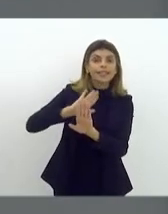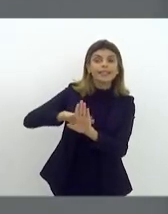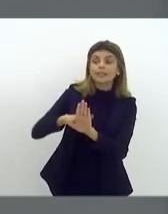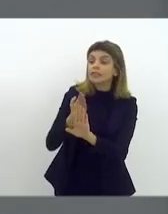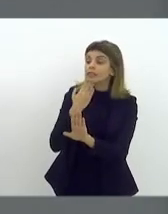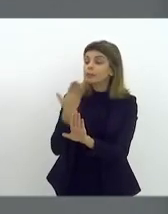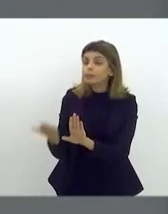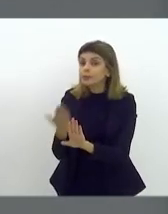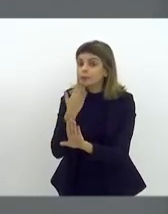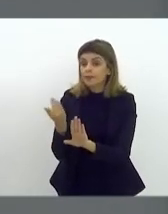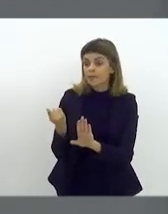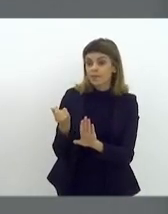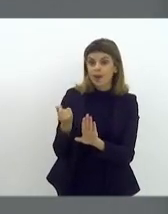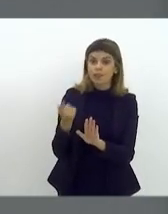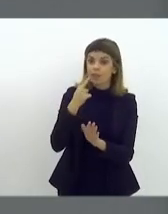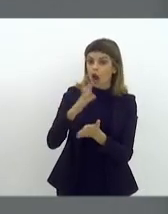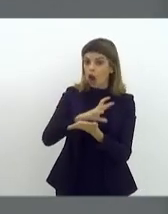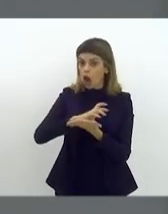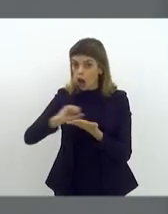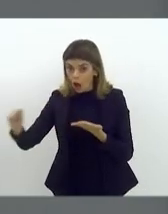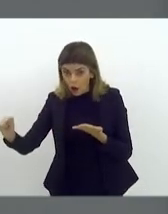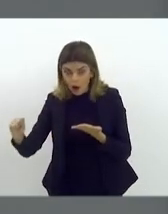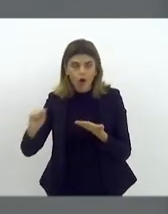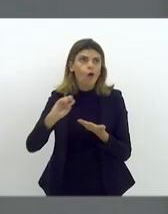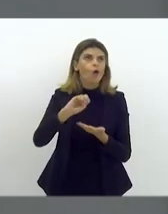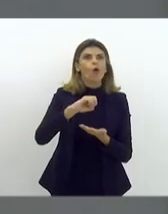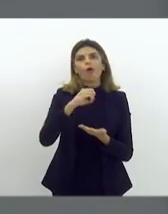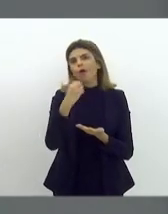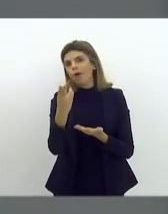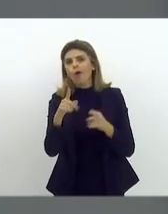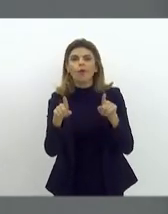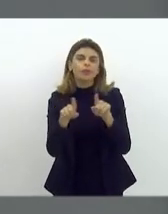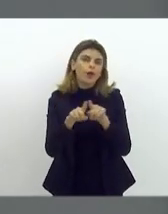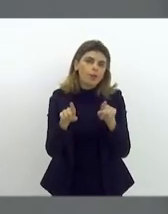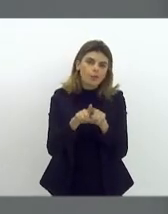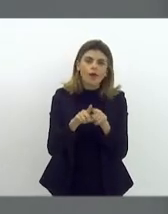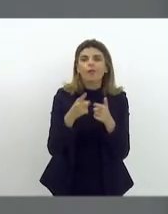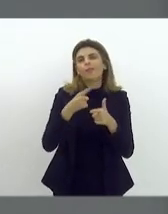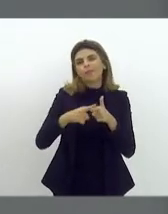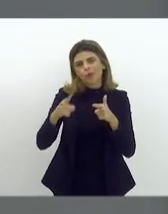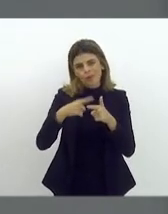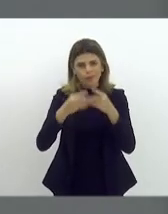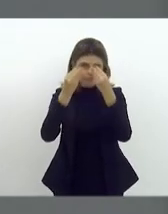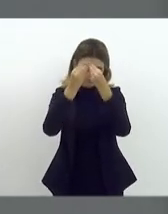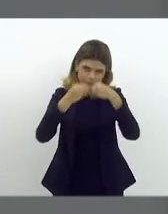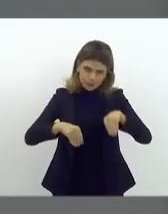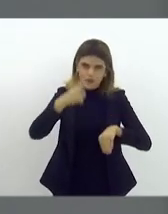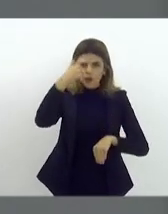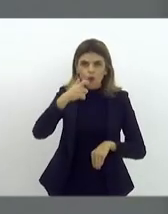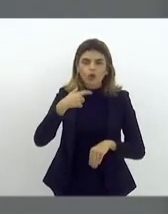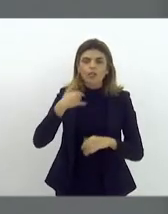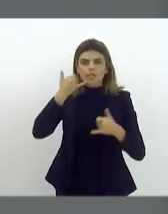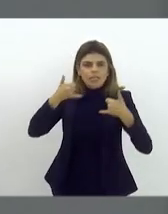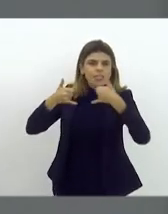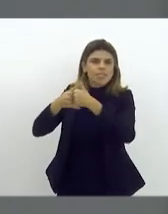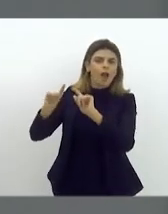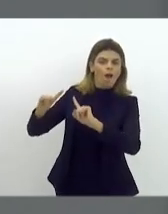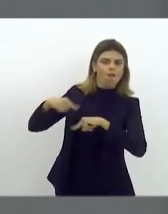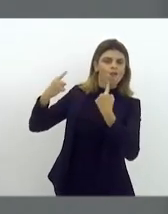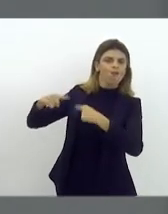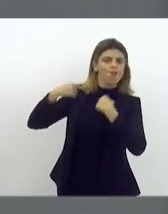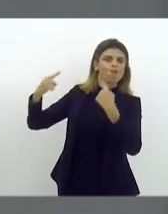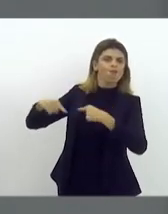de valores no caso do furto eletrônico ou ainda nessa obtenção fraudulenta como no caso de estelionato mediante fraude